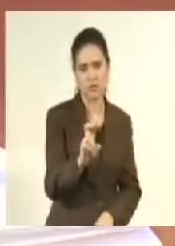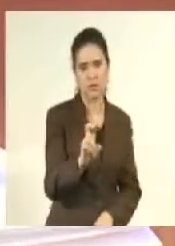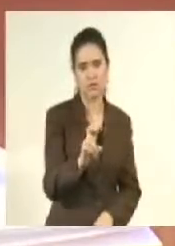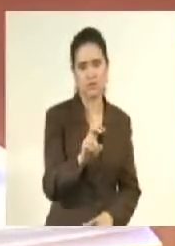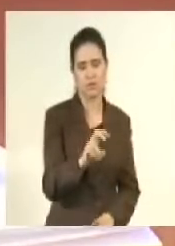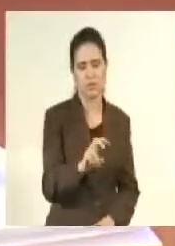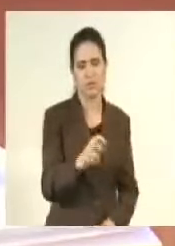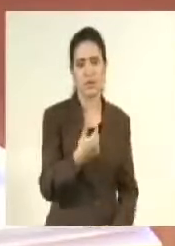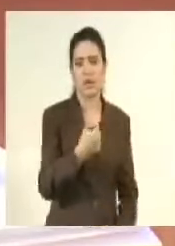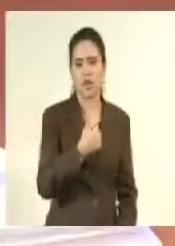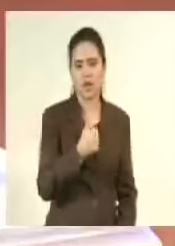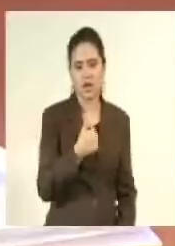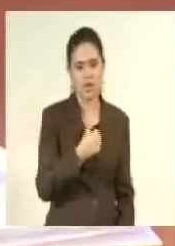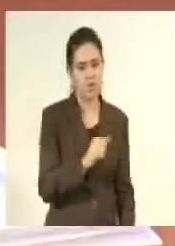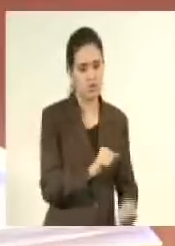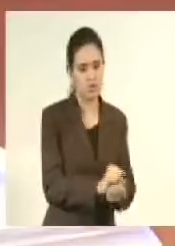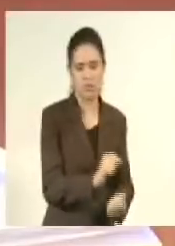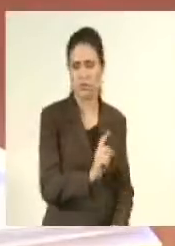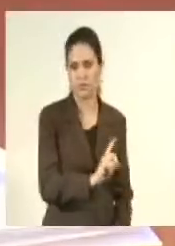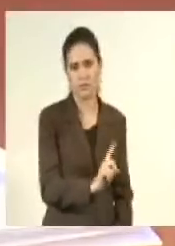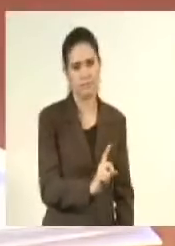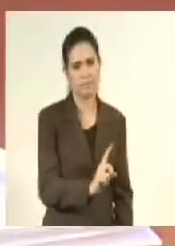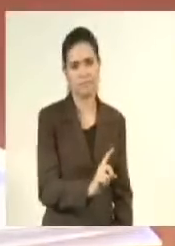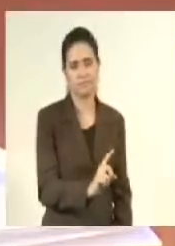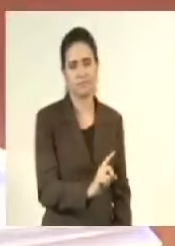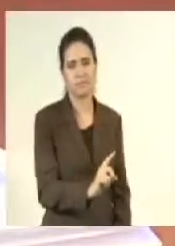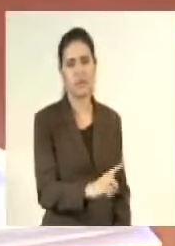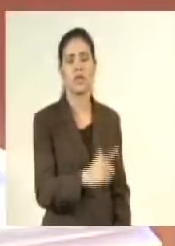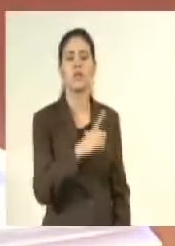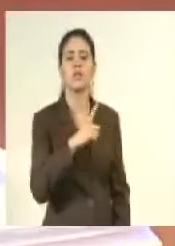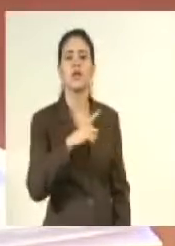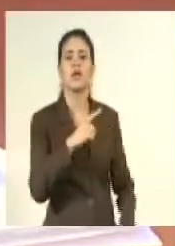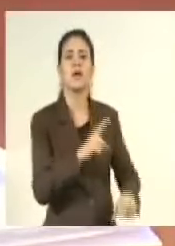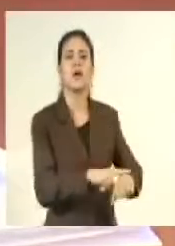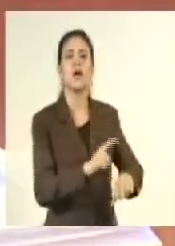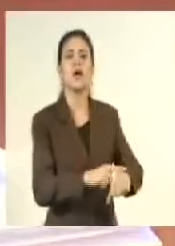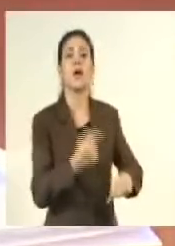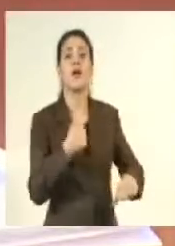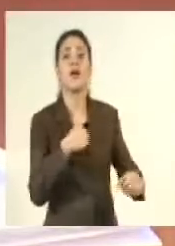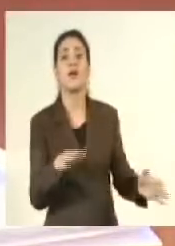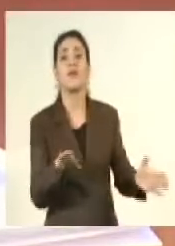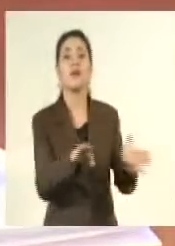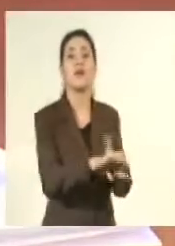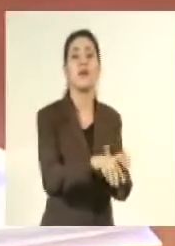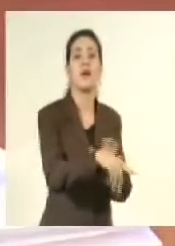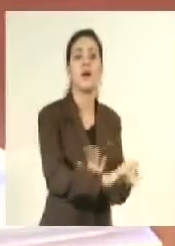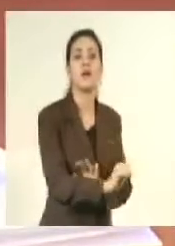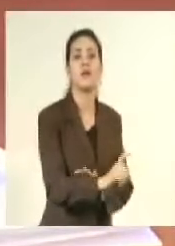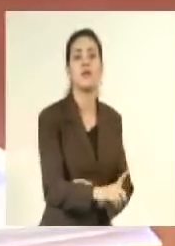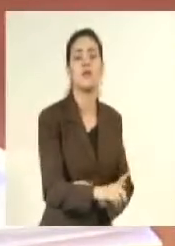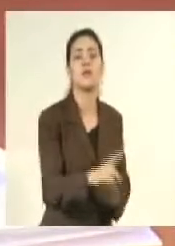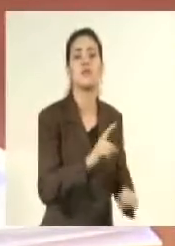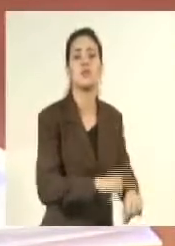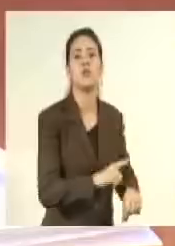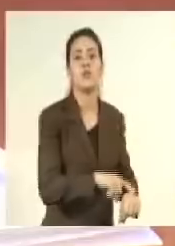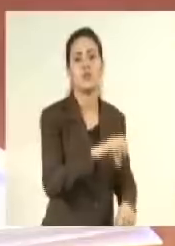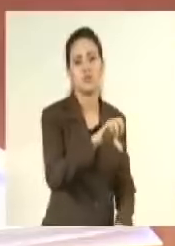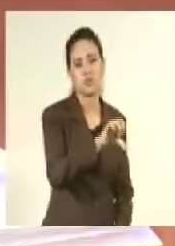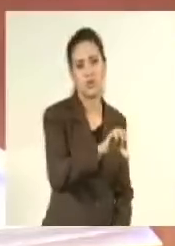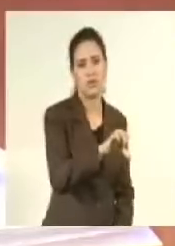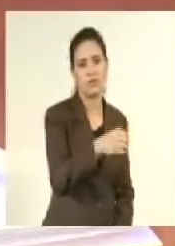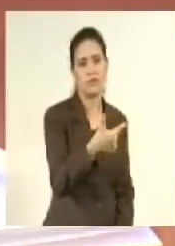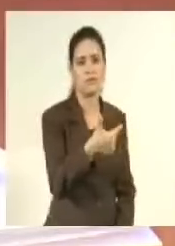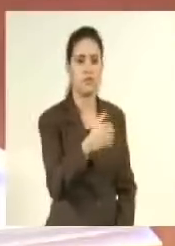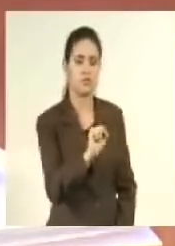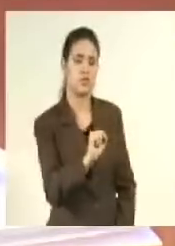não estava presente. Tem o horário que eu cheguei em São Luís, às 9h28 da manhã, onde eu botei cheguei